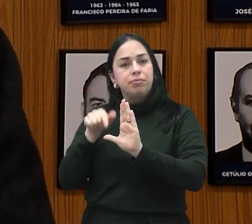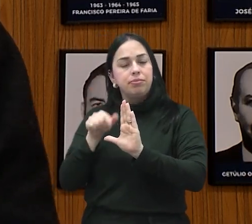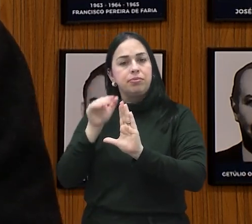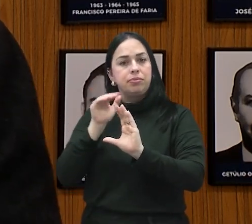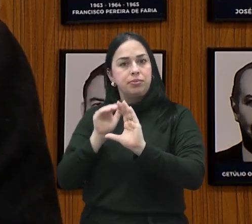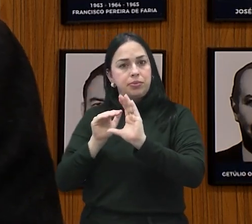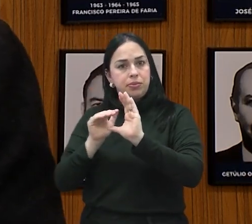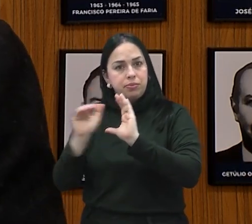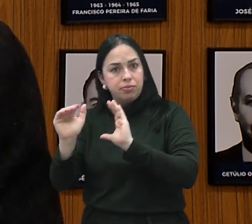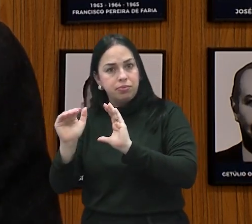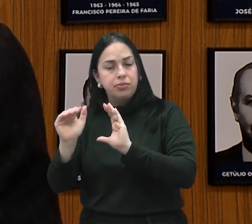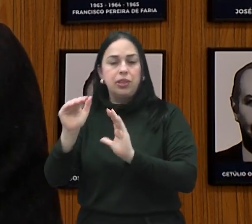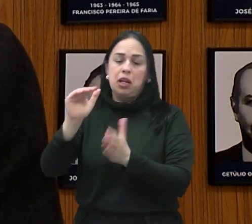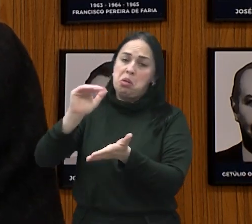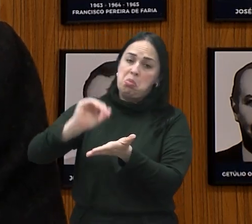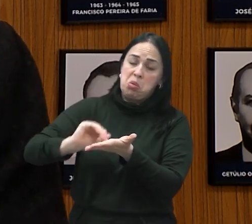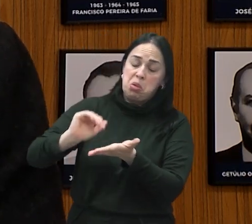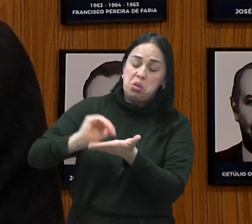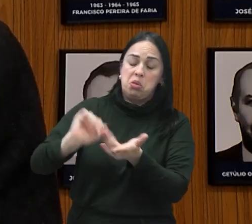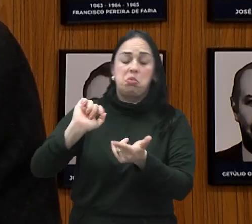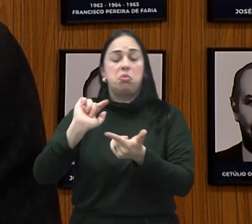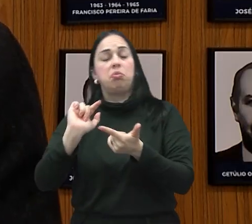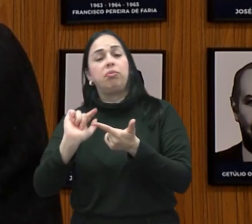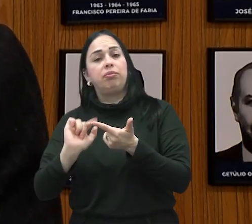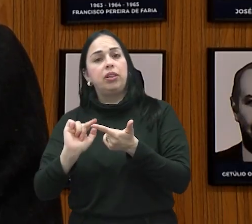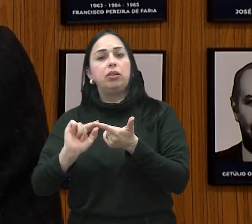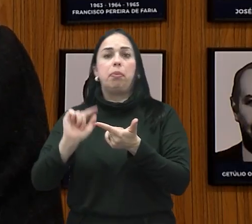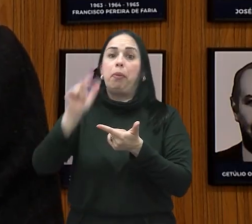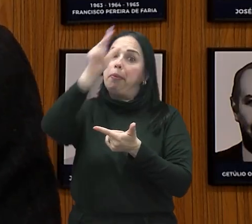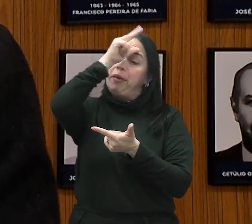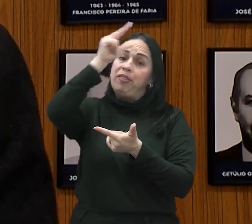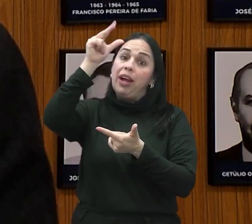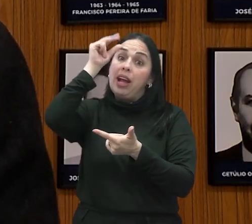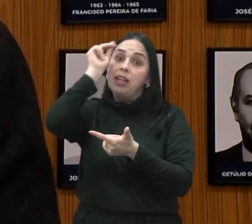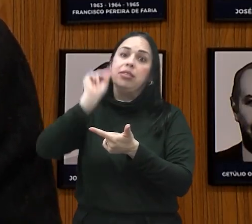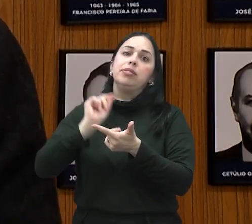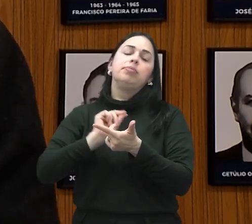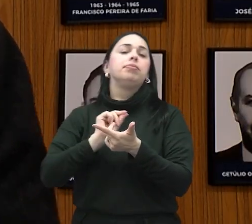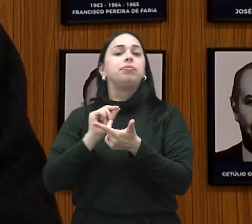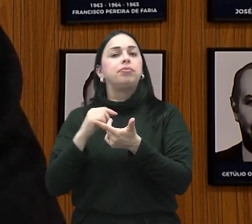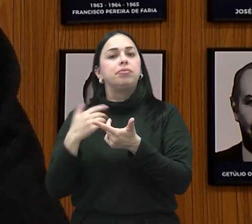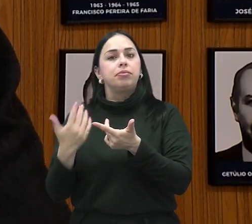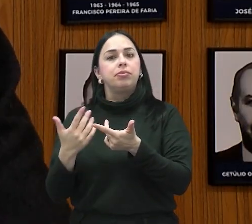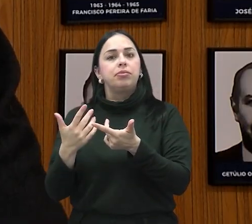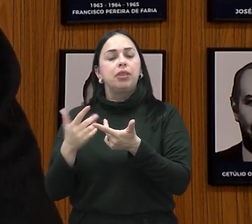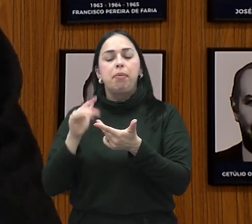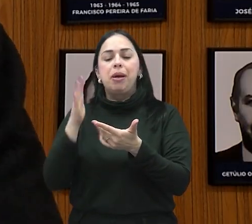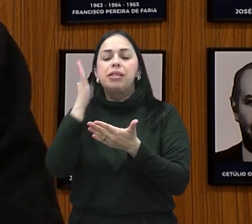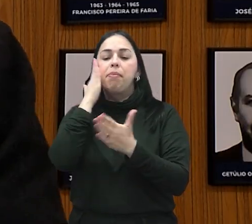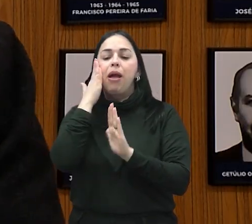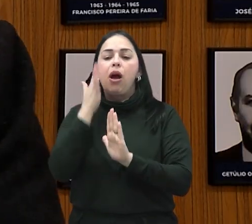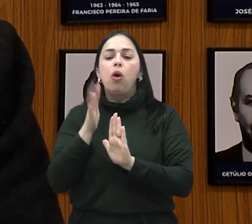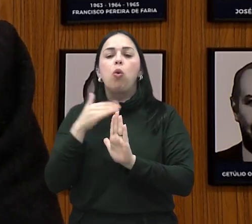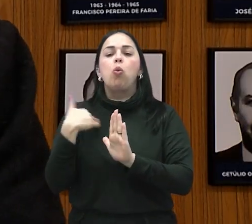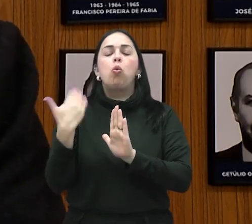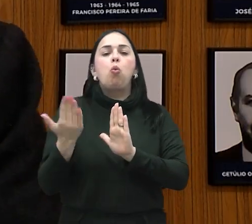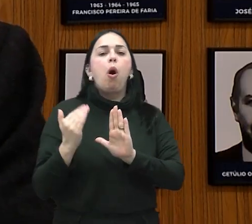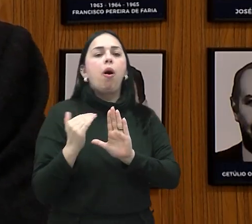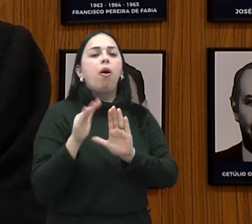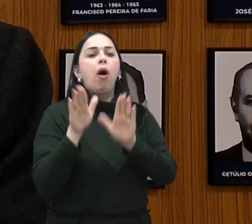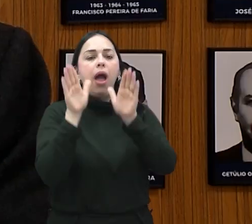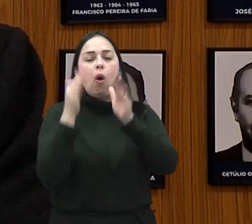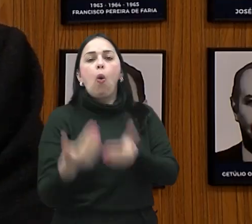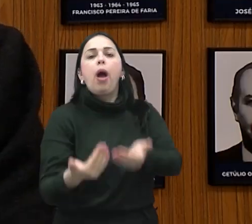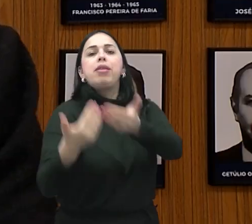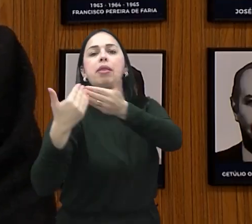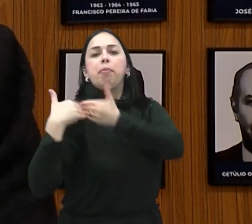ser direcionado, seja para uma secretaria, seja para o prefeito, para o local onde